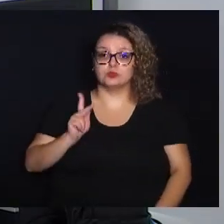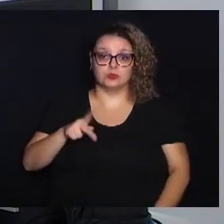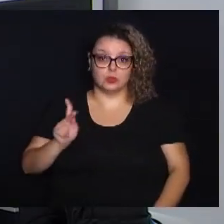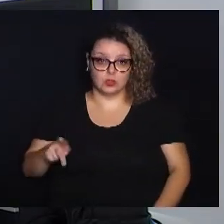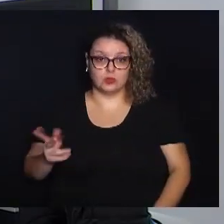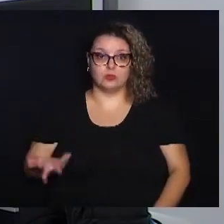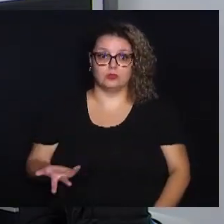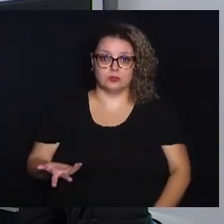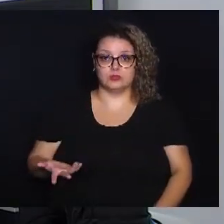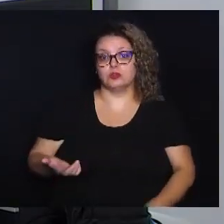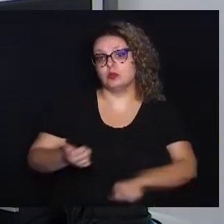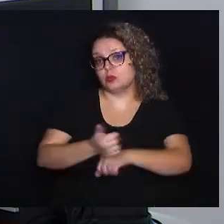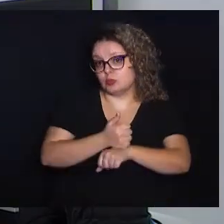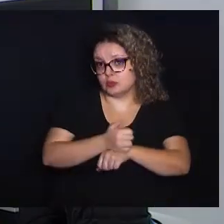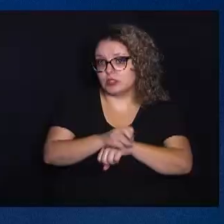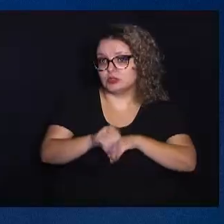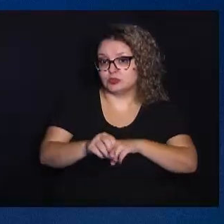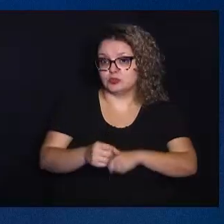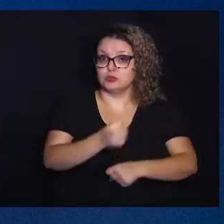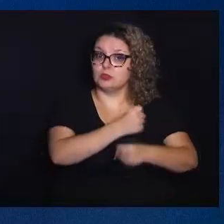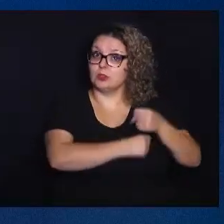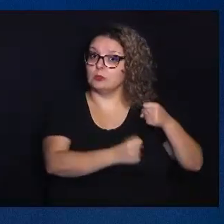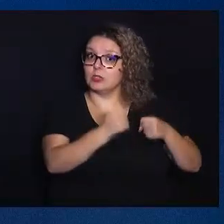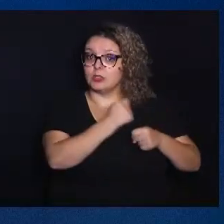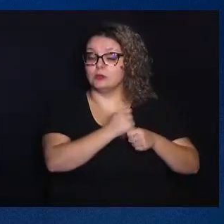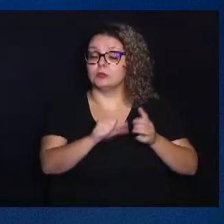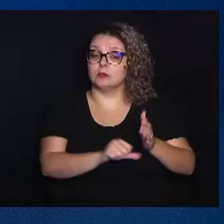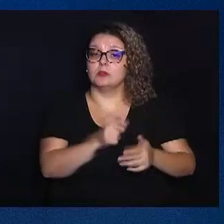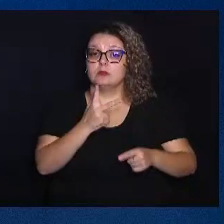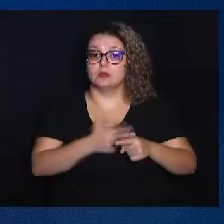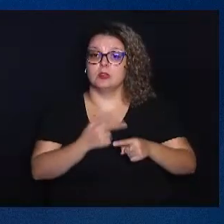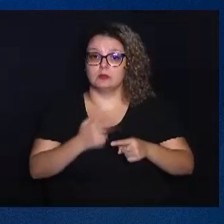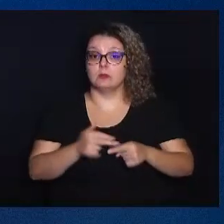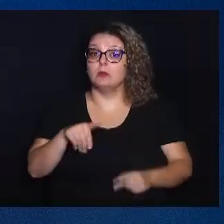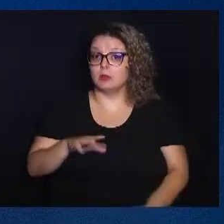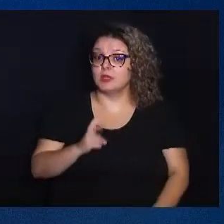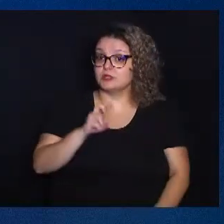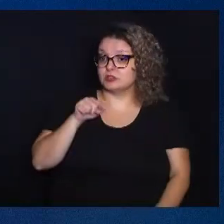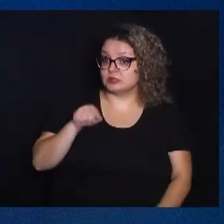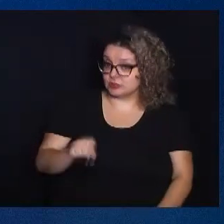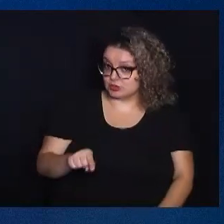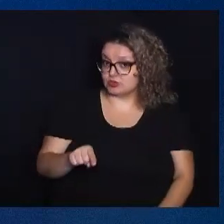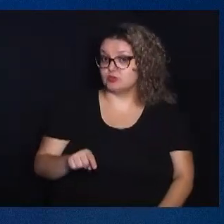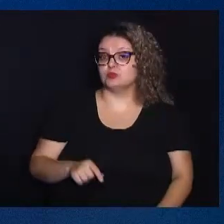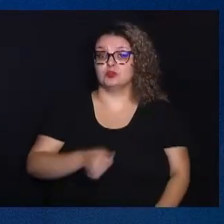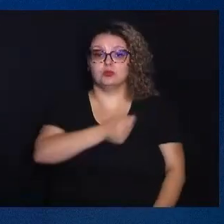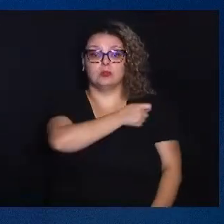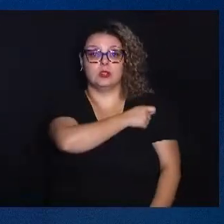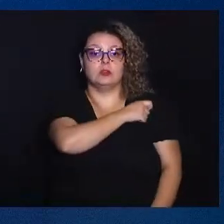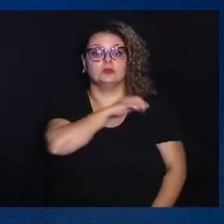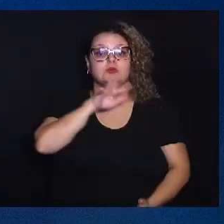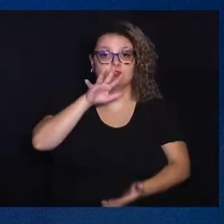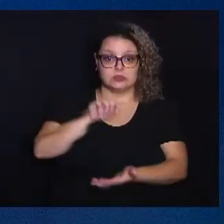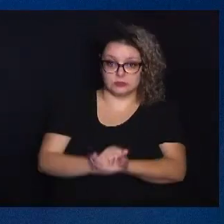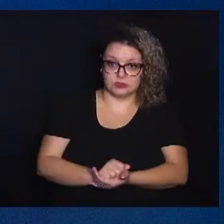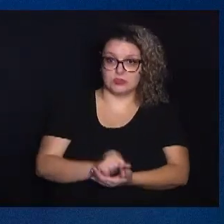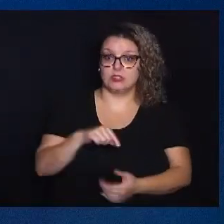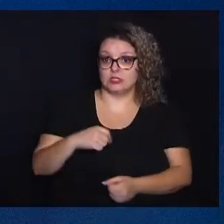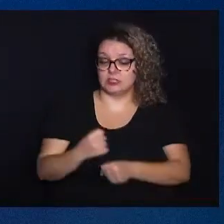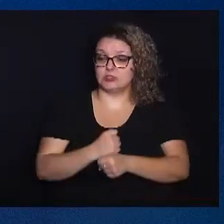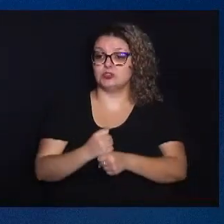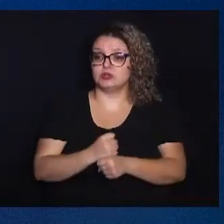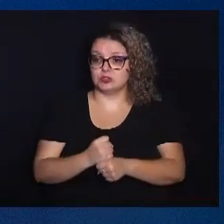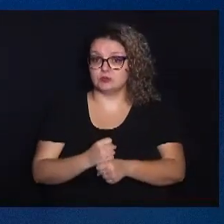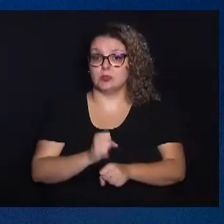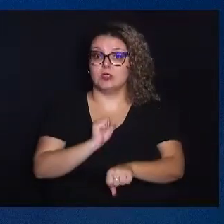que deve ser um profissional de Educação no ano passado na primeira edição mais de 5000 estudantes se inscreveram